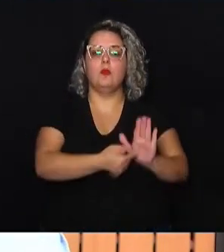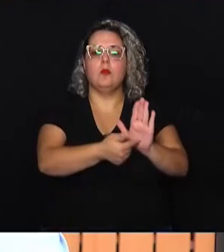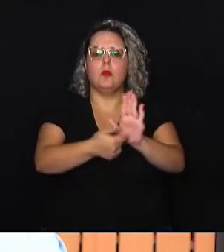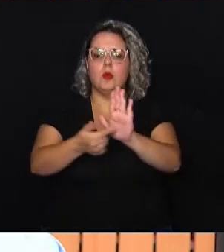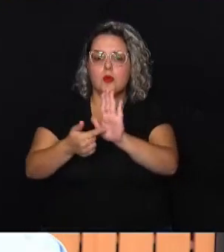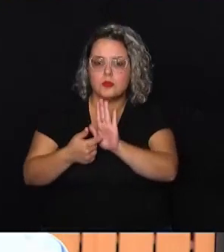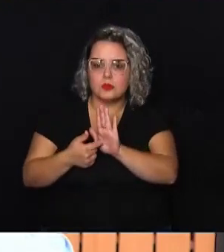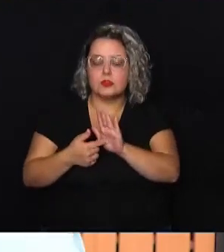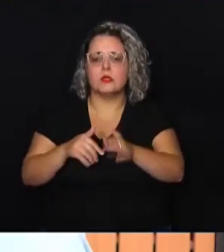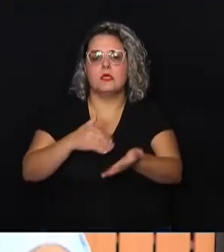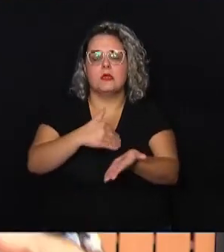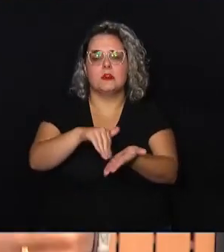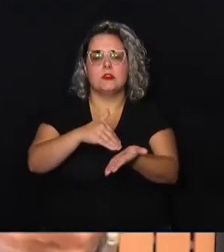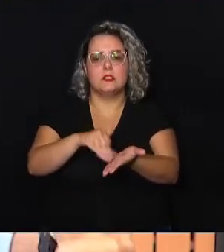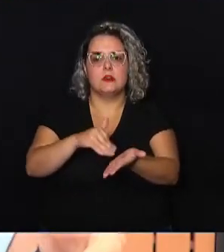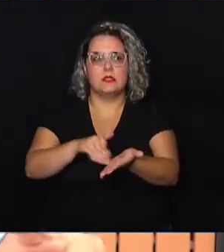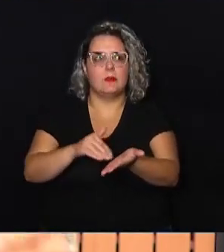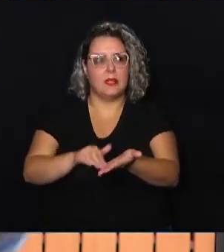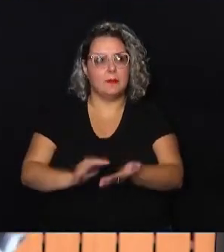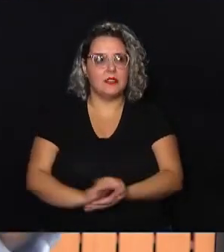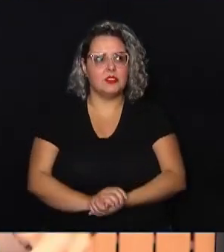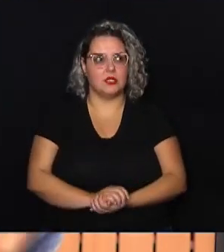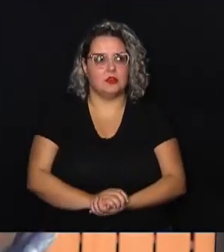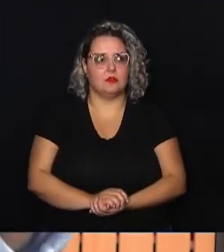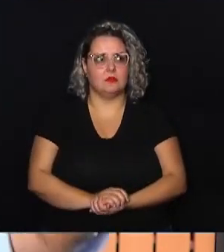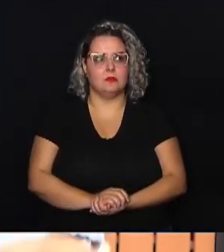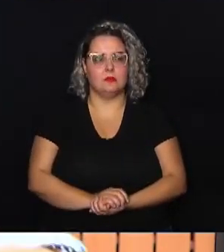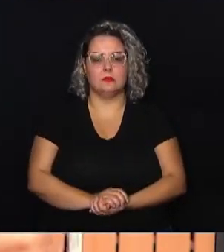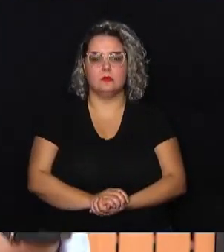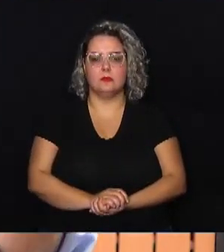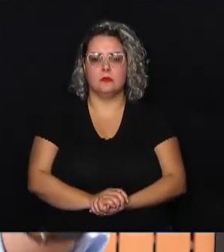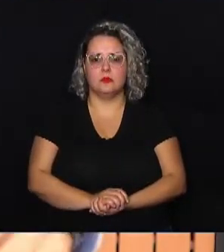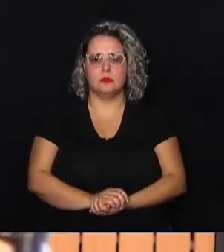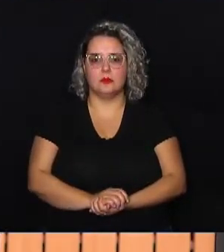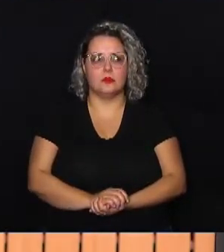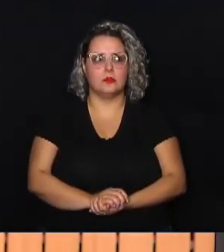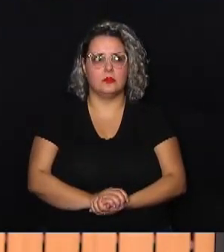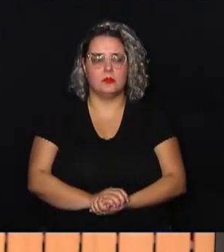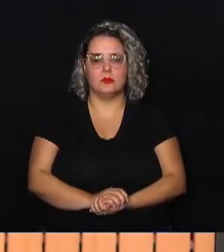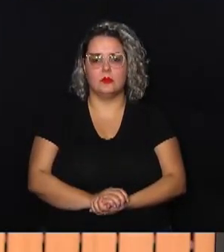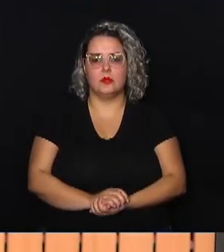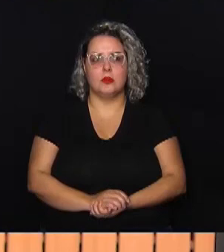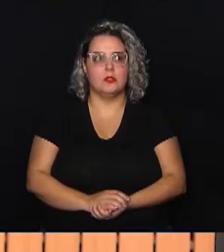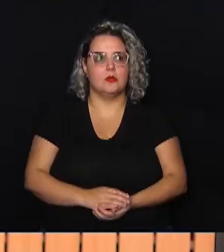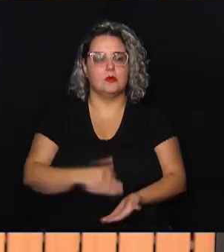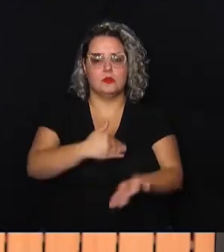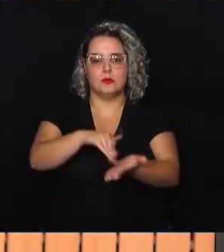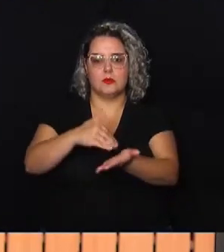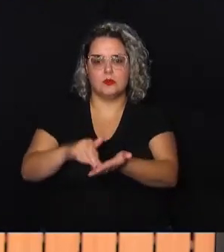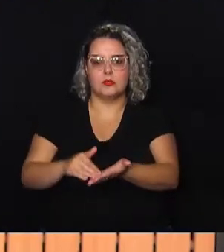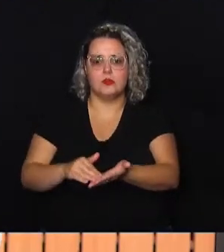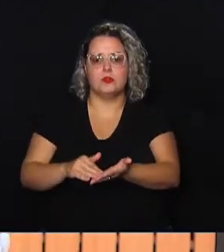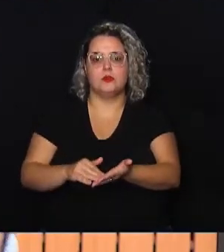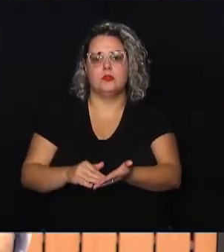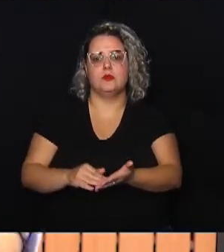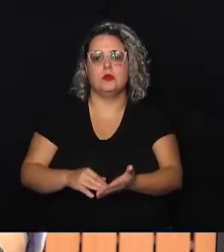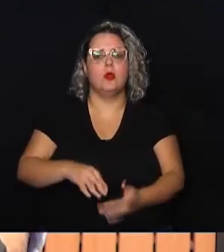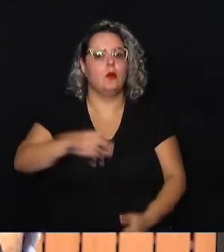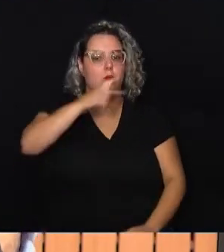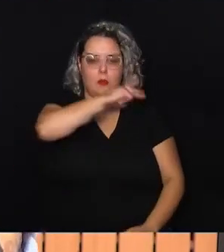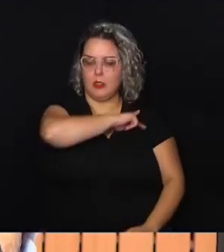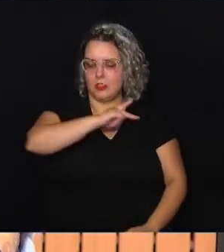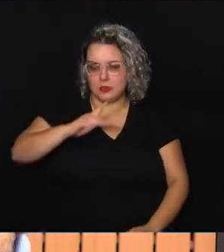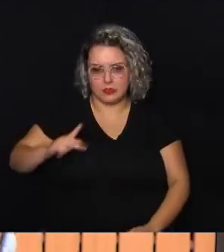a secretaria e todo o executivo, o prefeito, o secretário, o